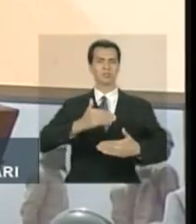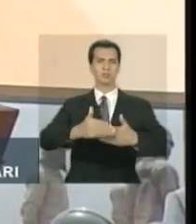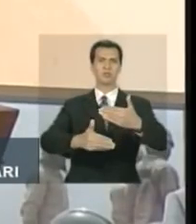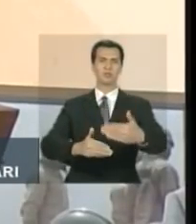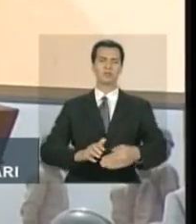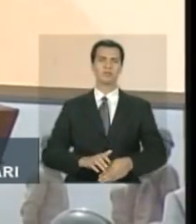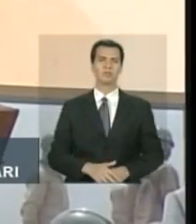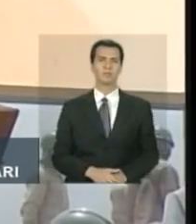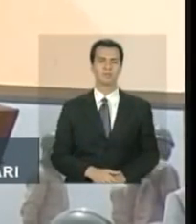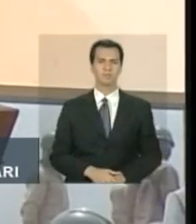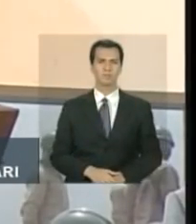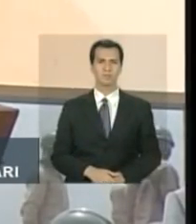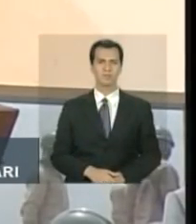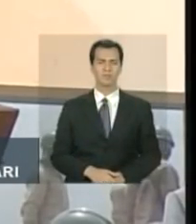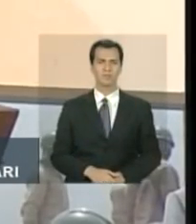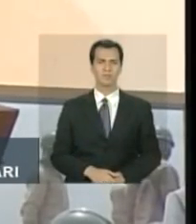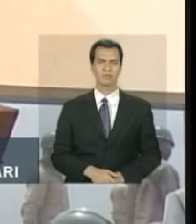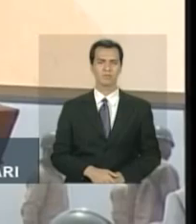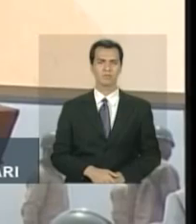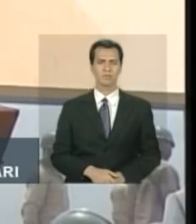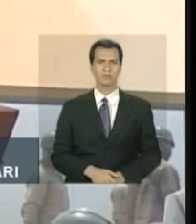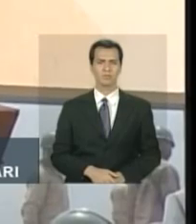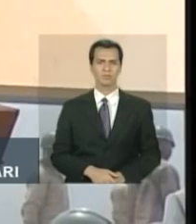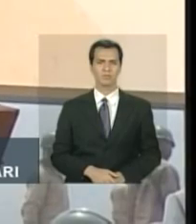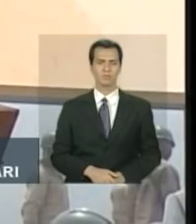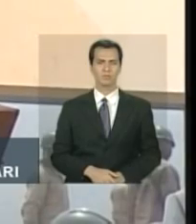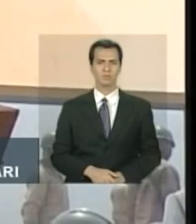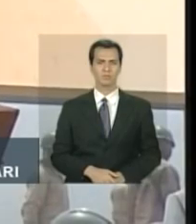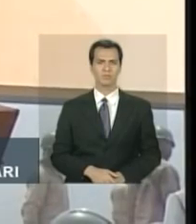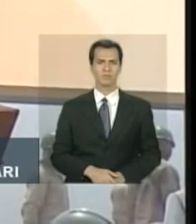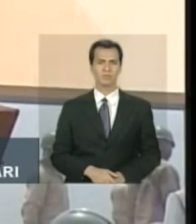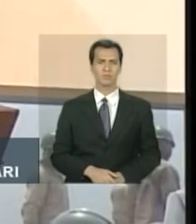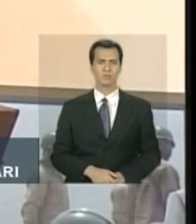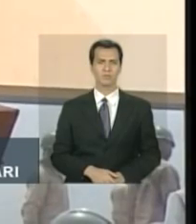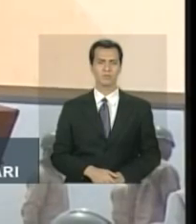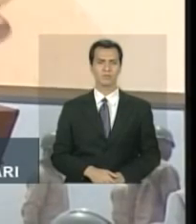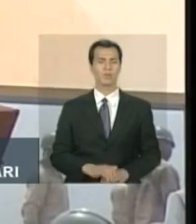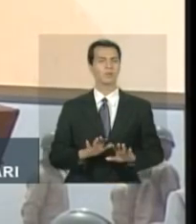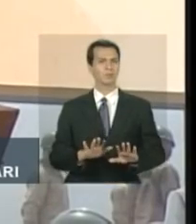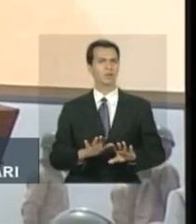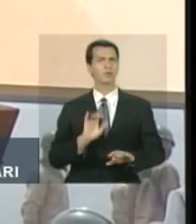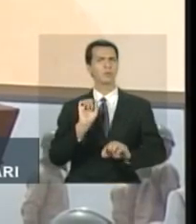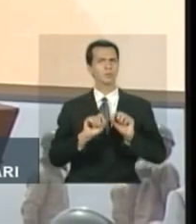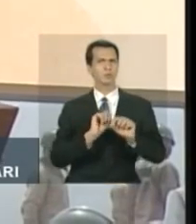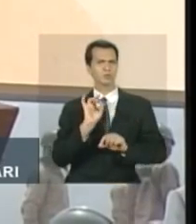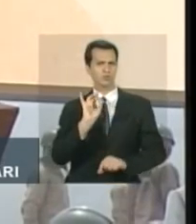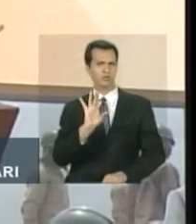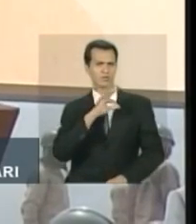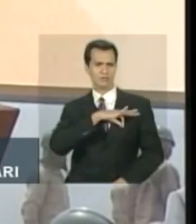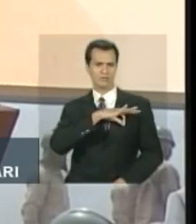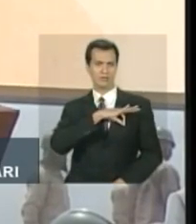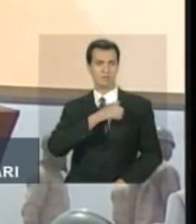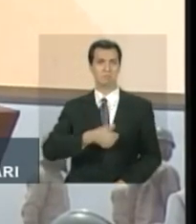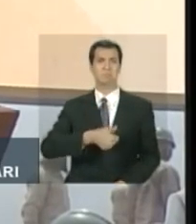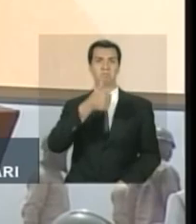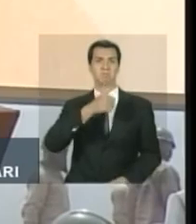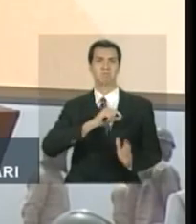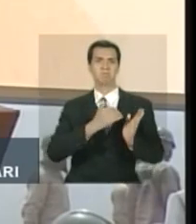só, e é importante que tenha isso, não é só melhor salário, não é